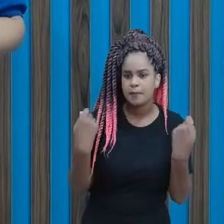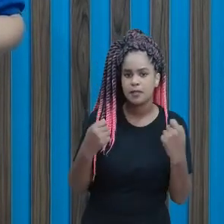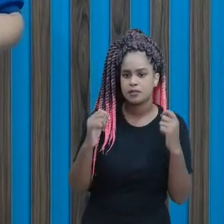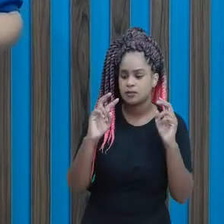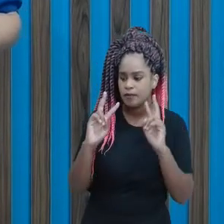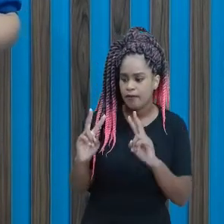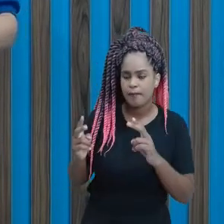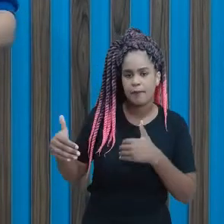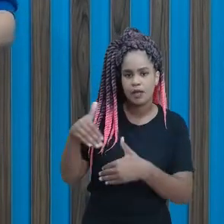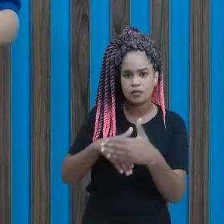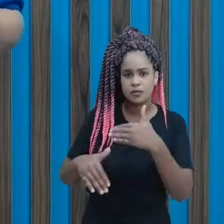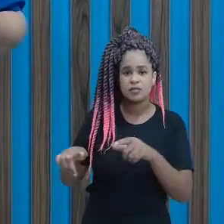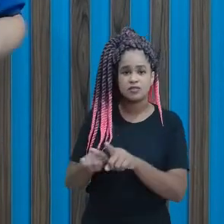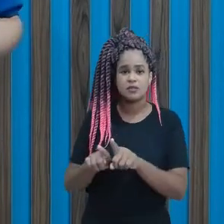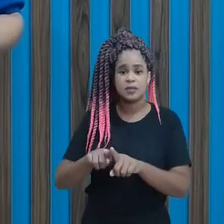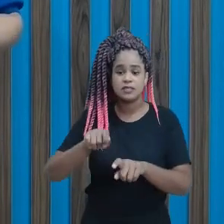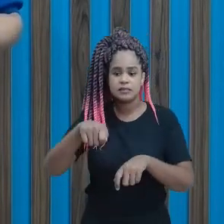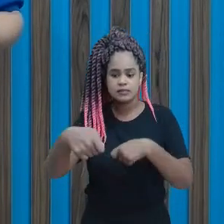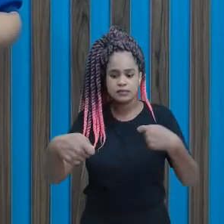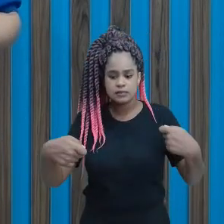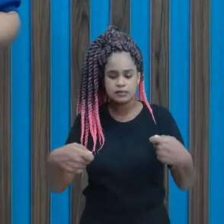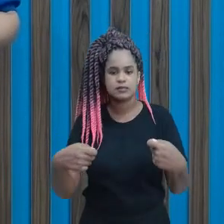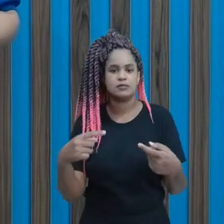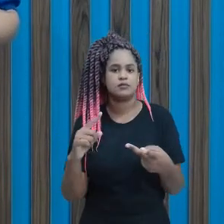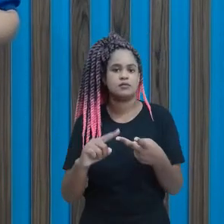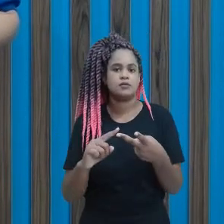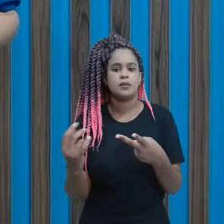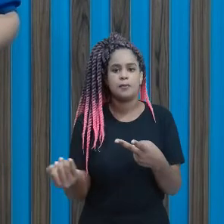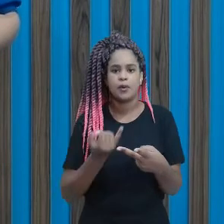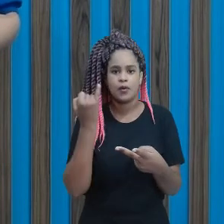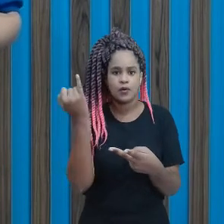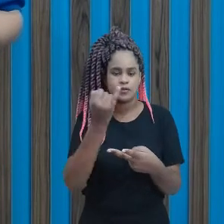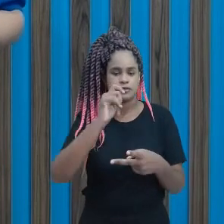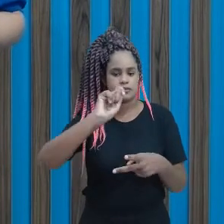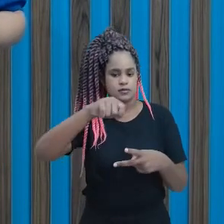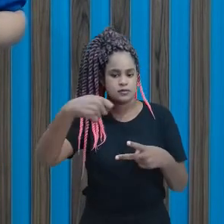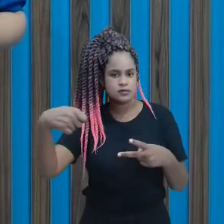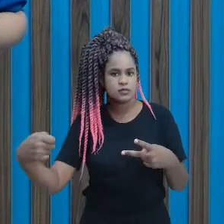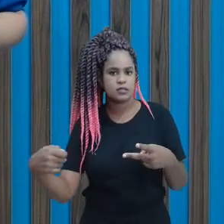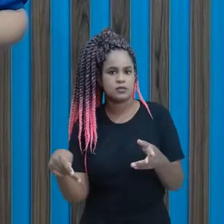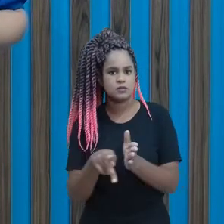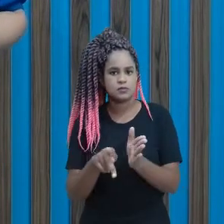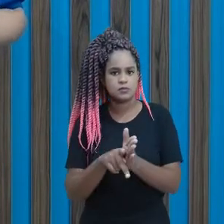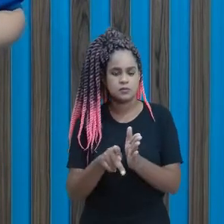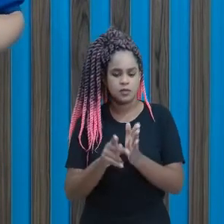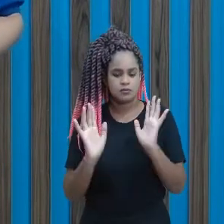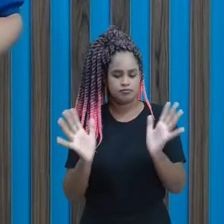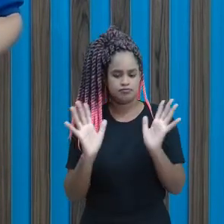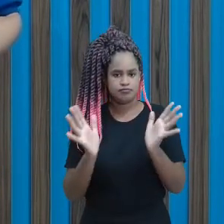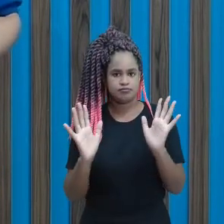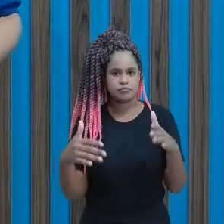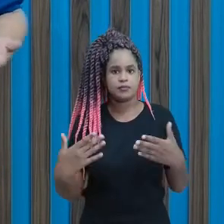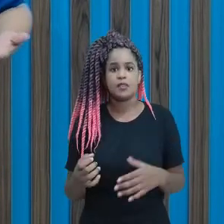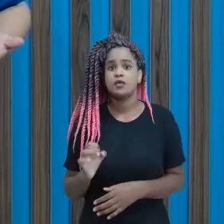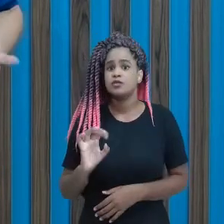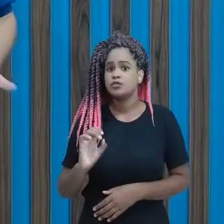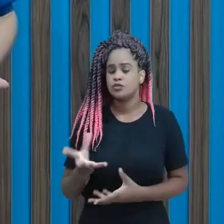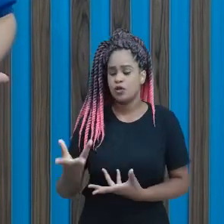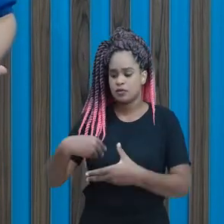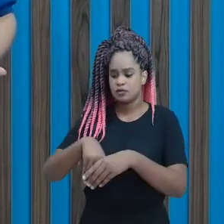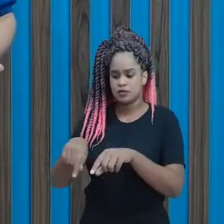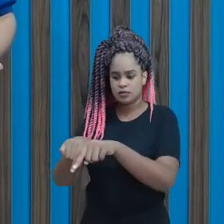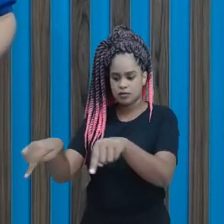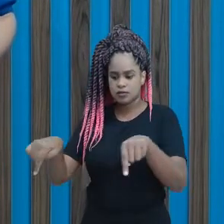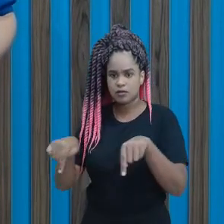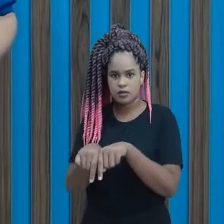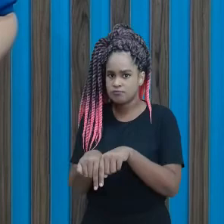que é os sinais e da importância da utilização dos sinais, não só na sala de aula, mas também